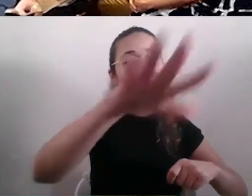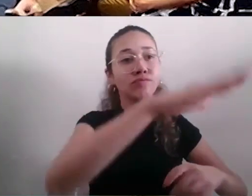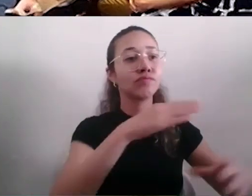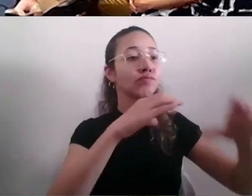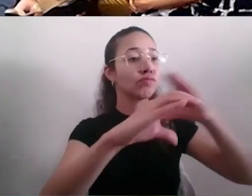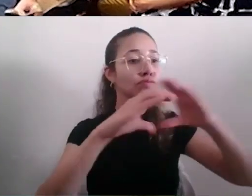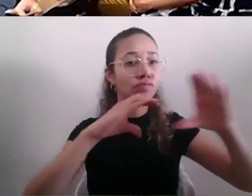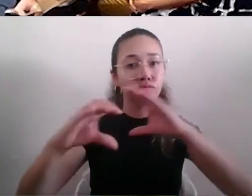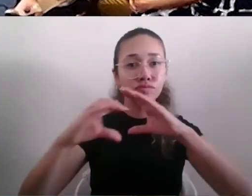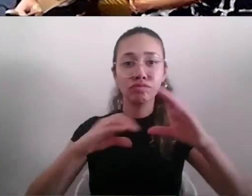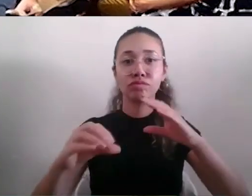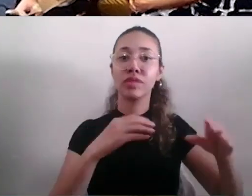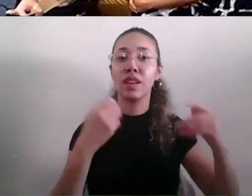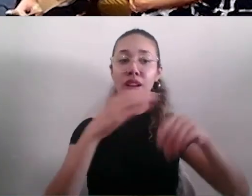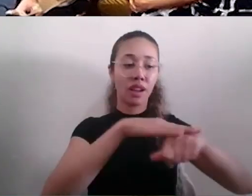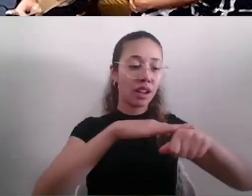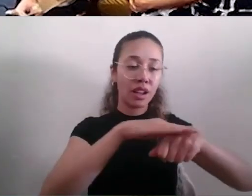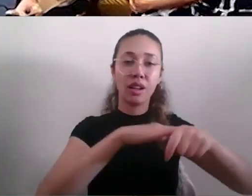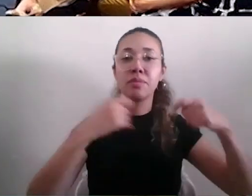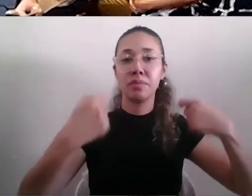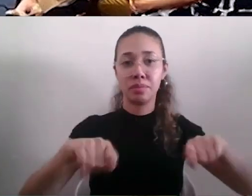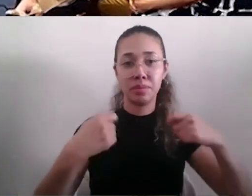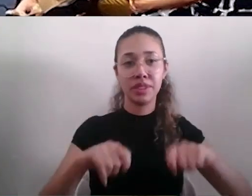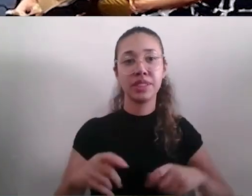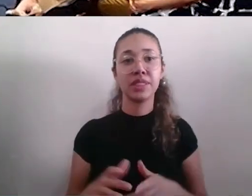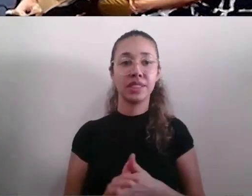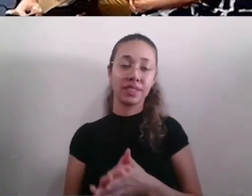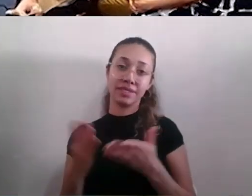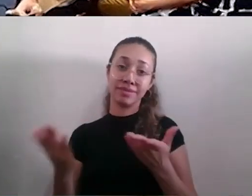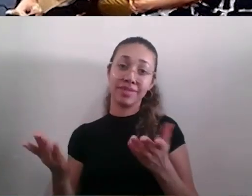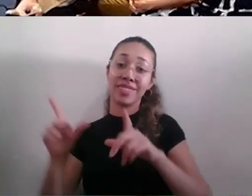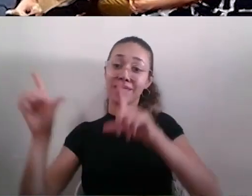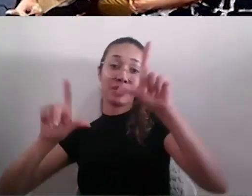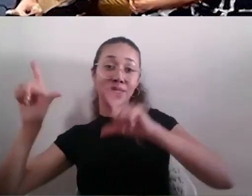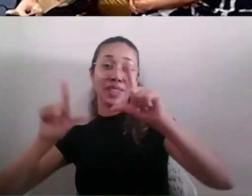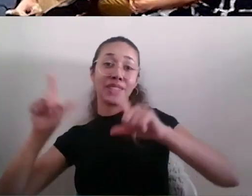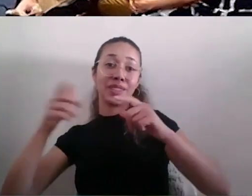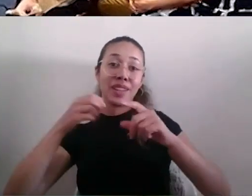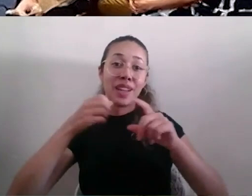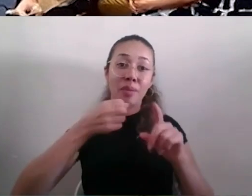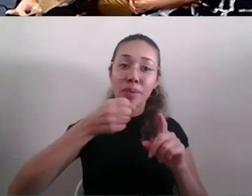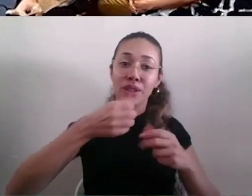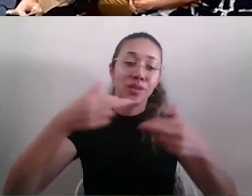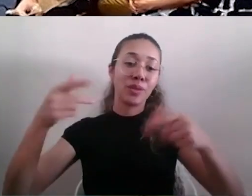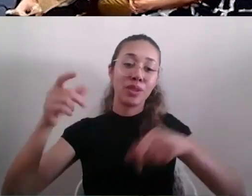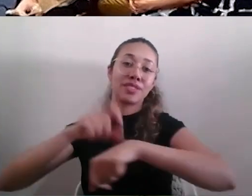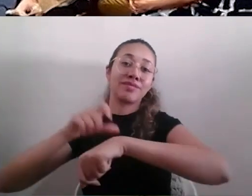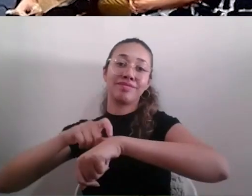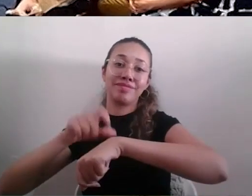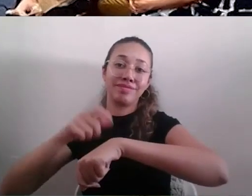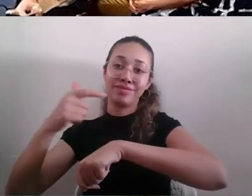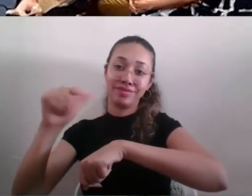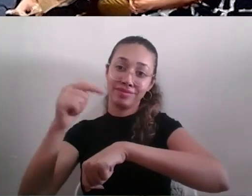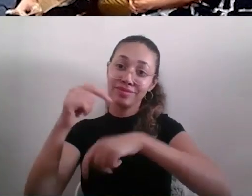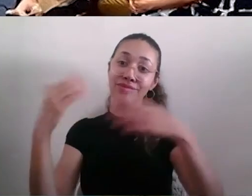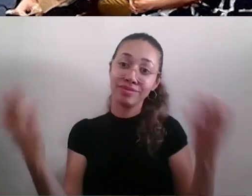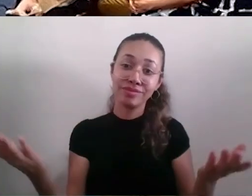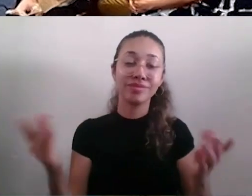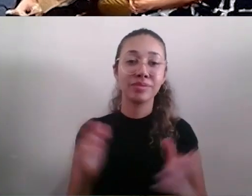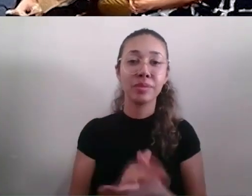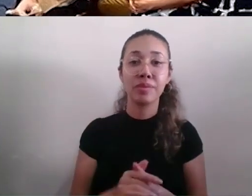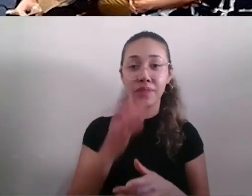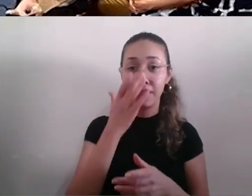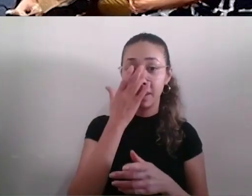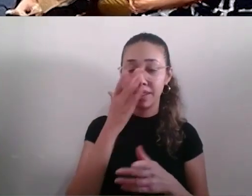as pessoas, enfim, a imprensa realmente não tem tempo, não tem dinheiro para fazer esse tipo de coisa. Eu não vai ter